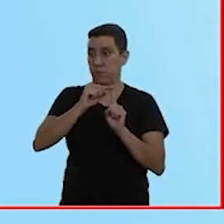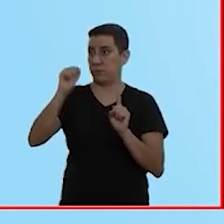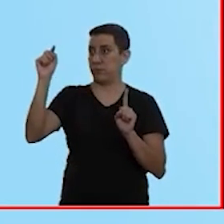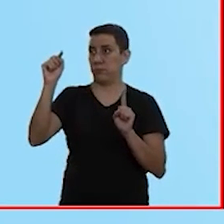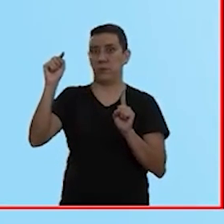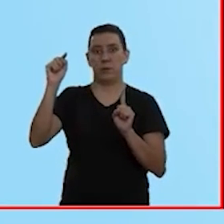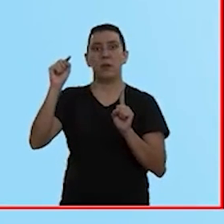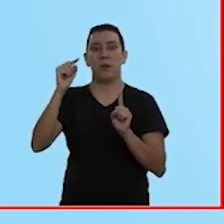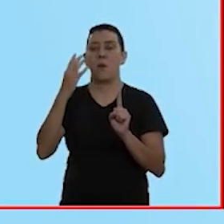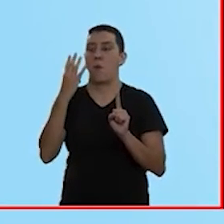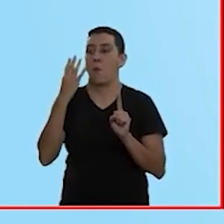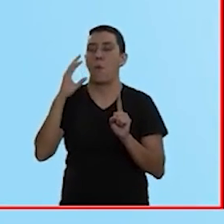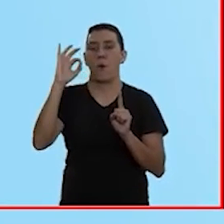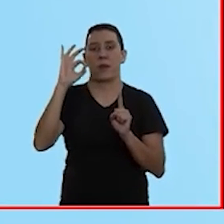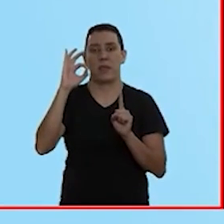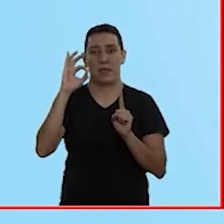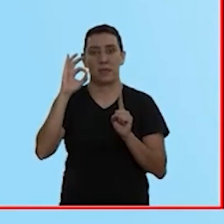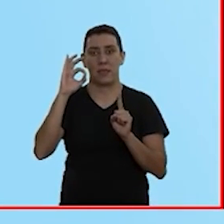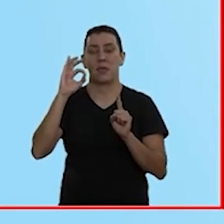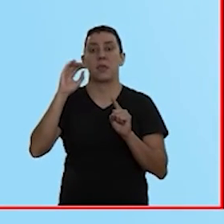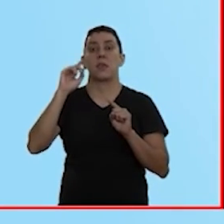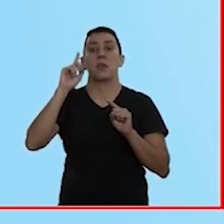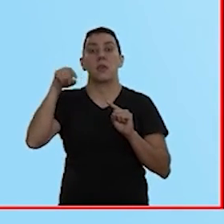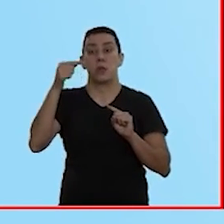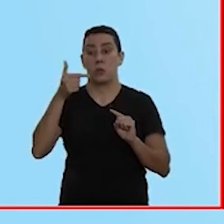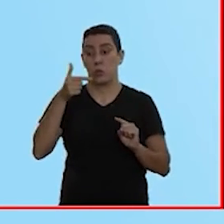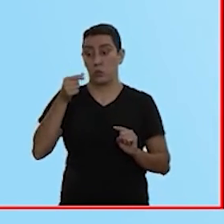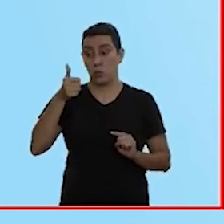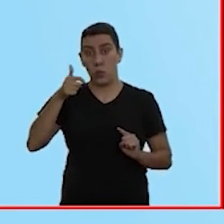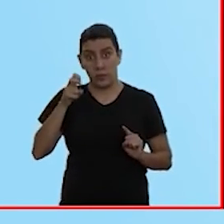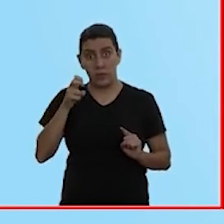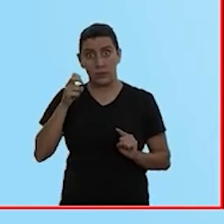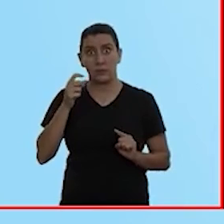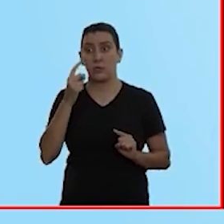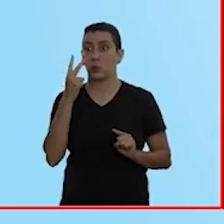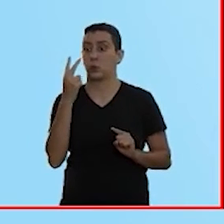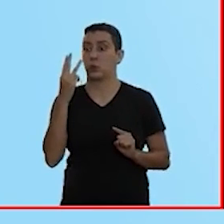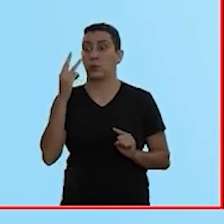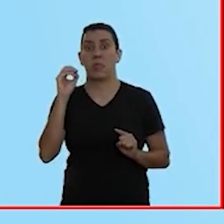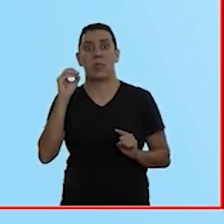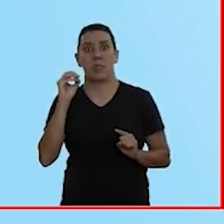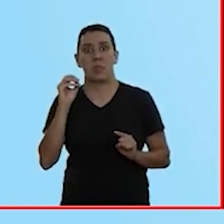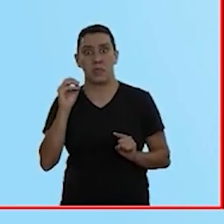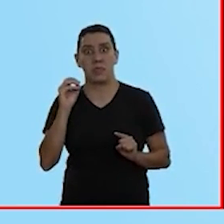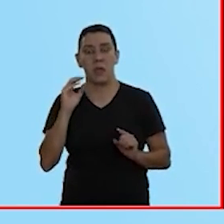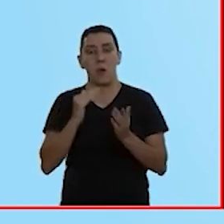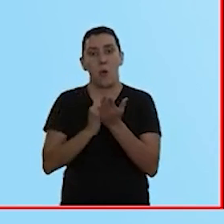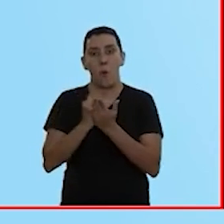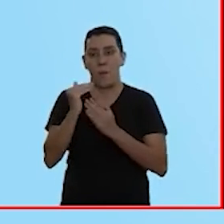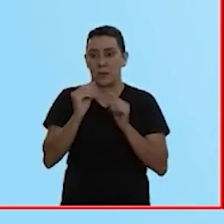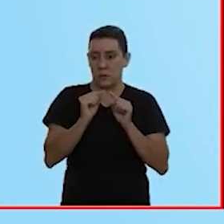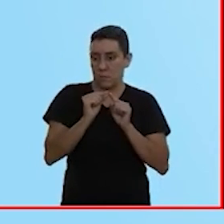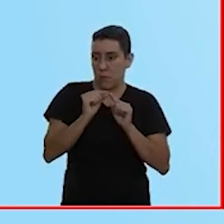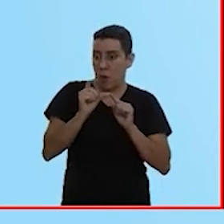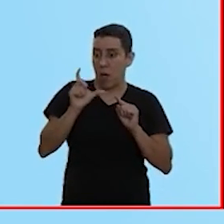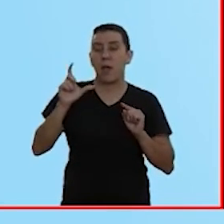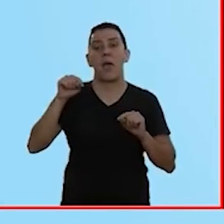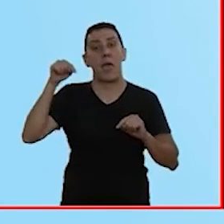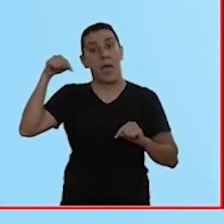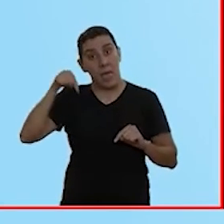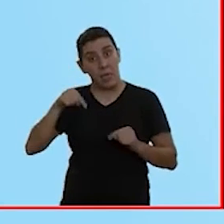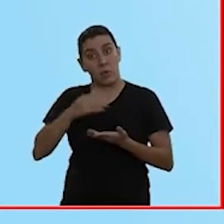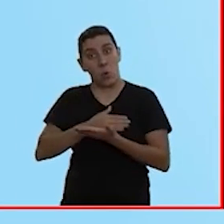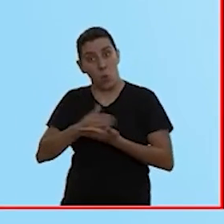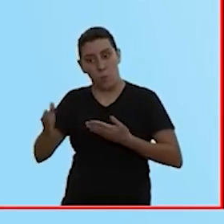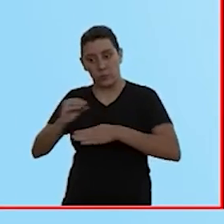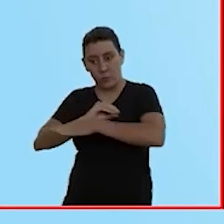2015 230 gigawatts a e foi também quando o ao e começou a participar no mercado de